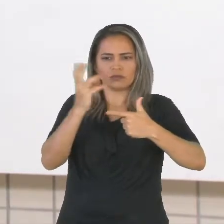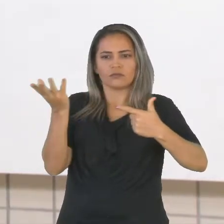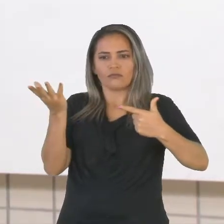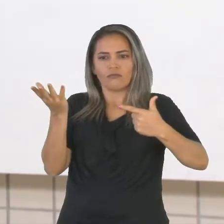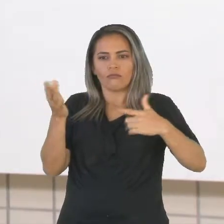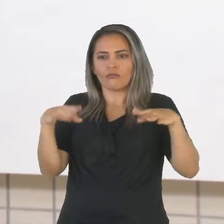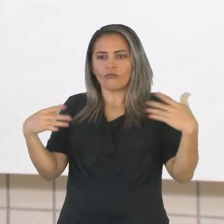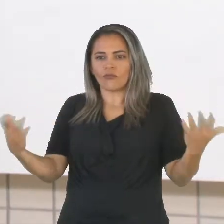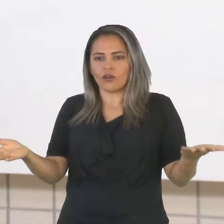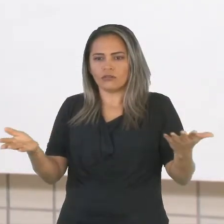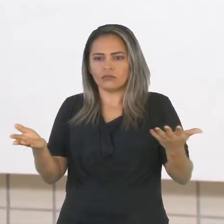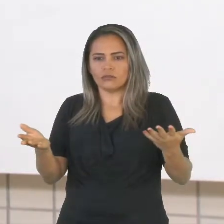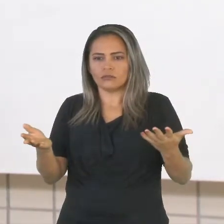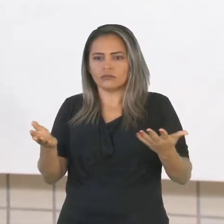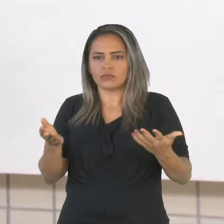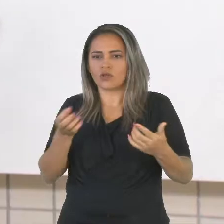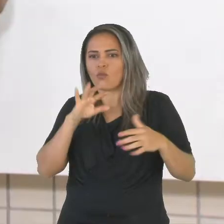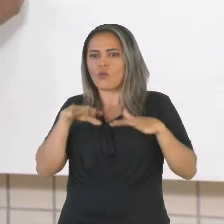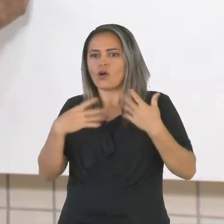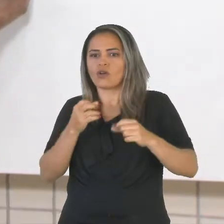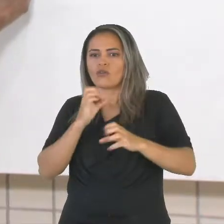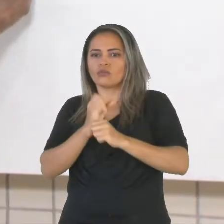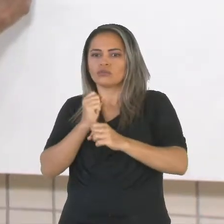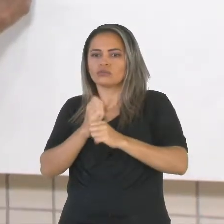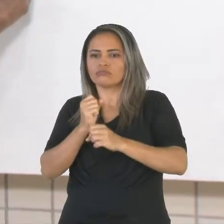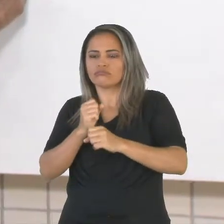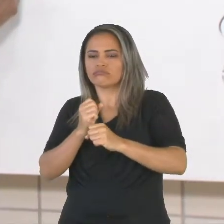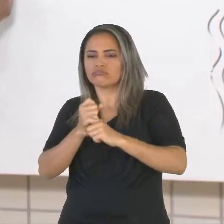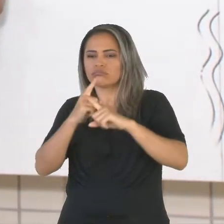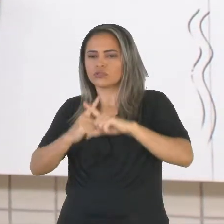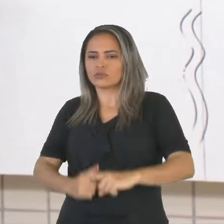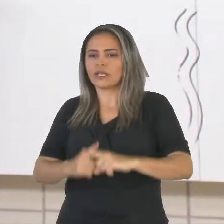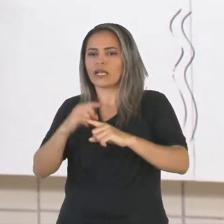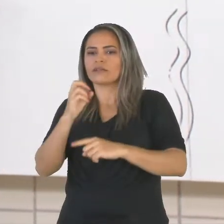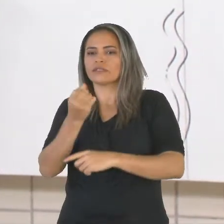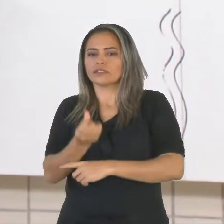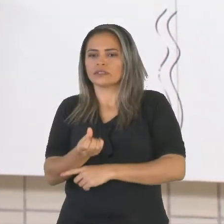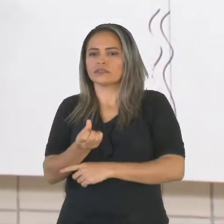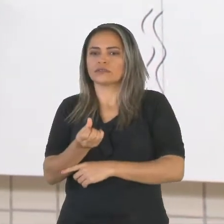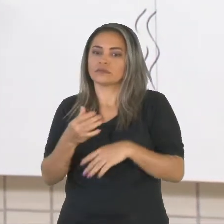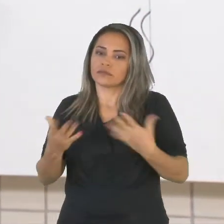Quais os números que eu multiplicar me dá 6? Então, primeiro que eu vou pensar aqui, vou pensar no menos 1